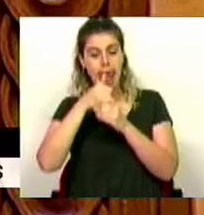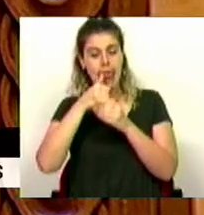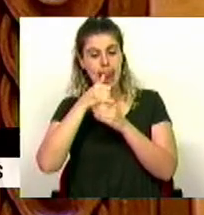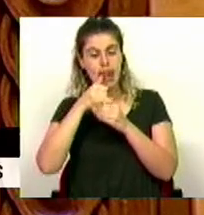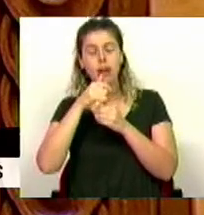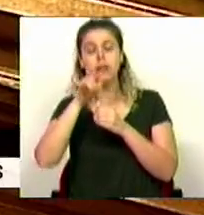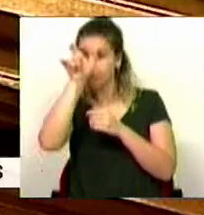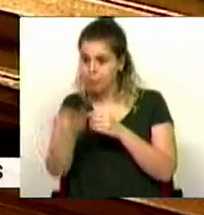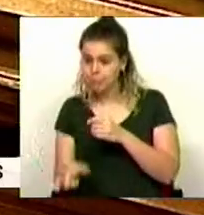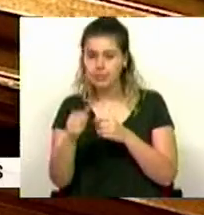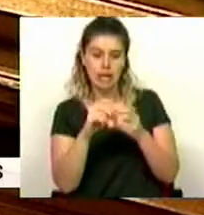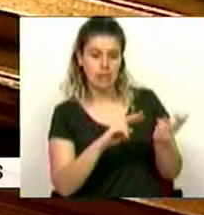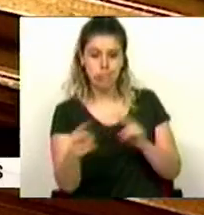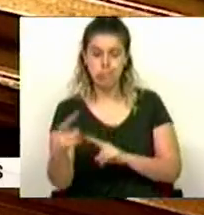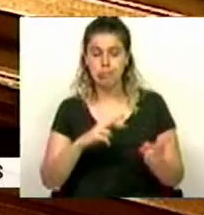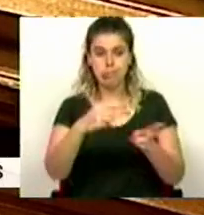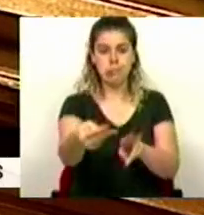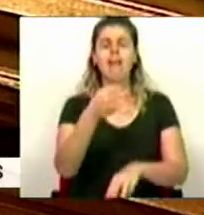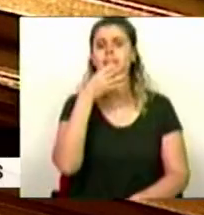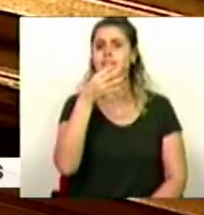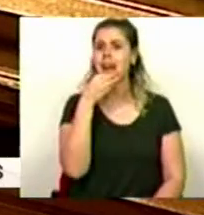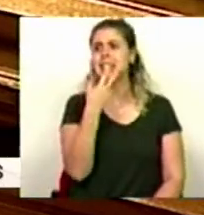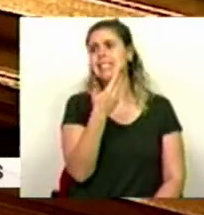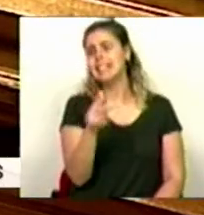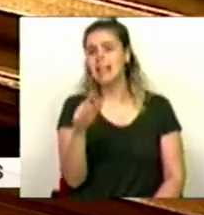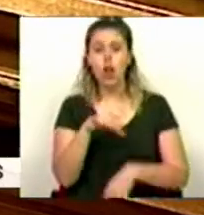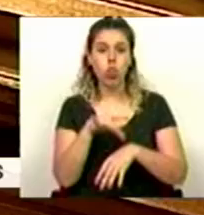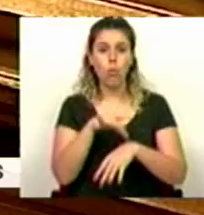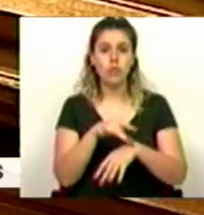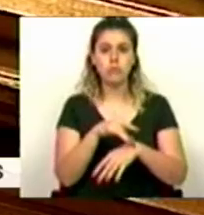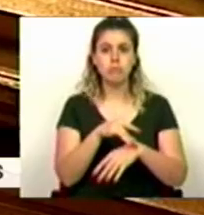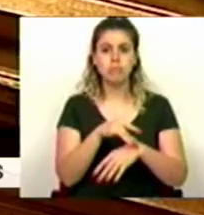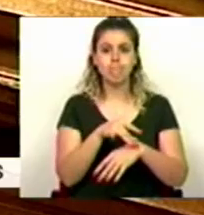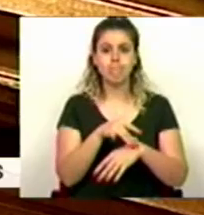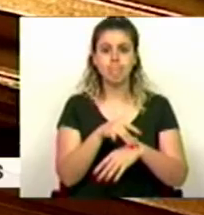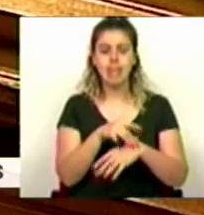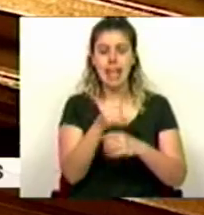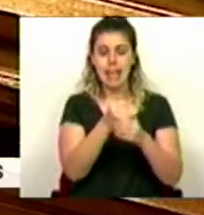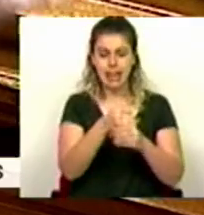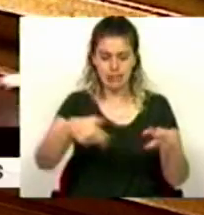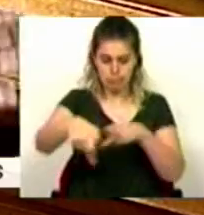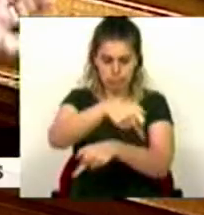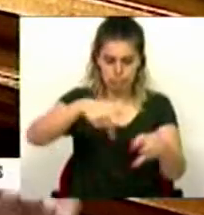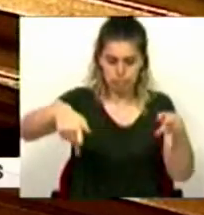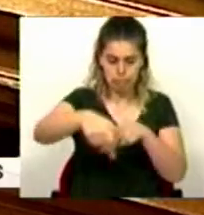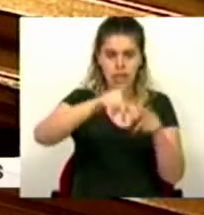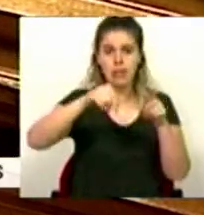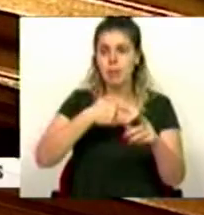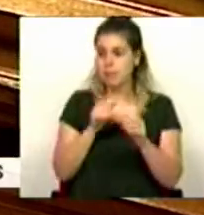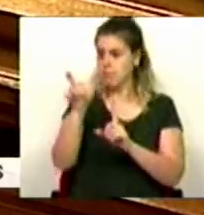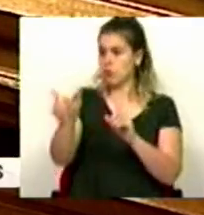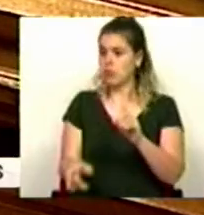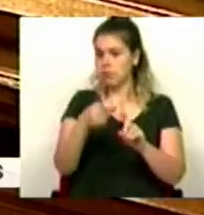continental, e estamos a falar de centenas de doentes que se deslocam interilhas e que se deslocam para o